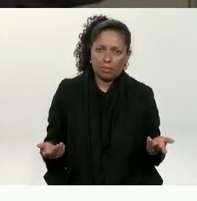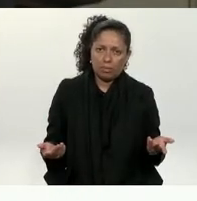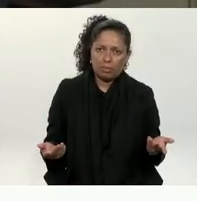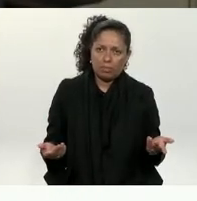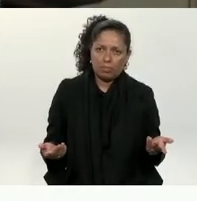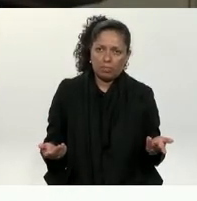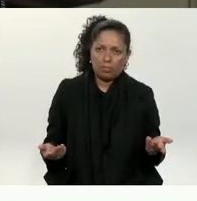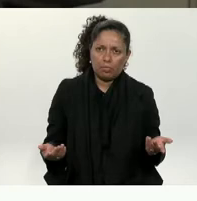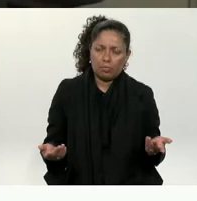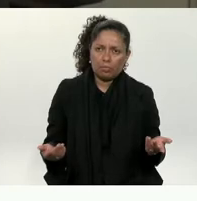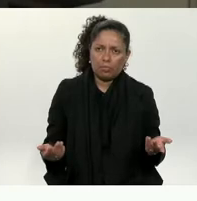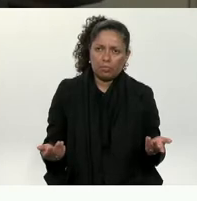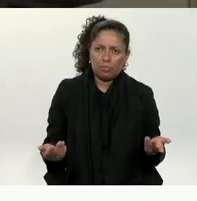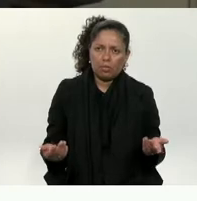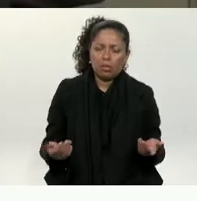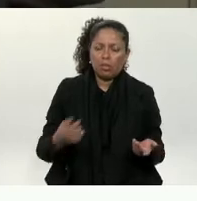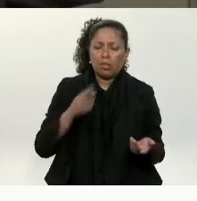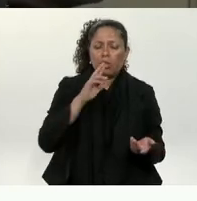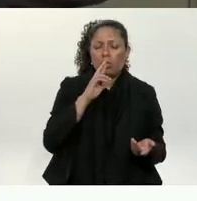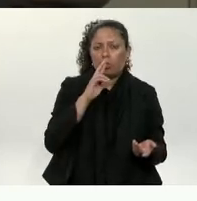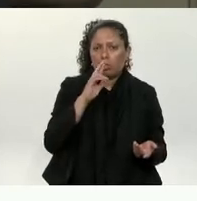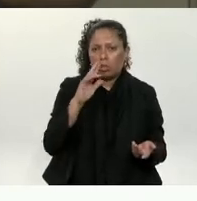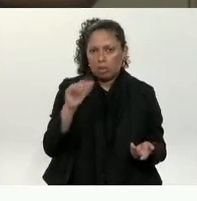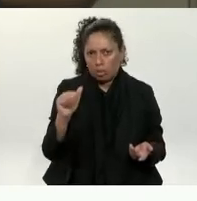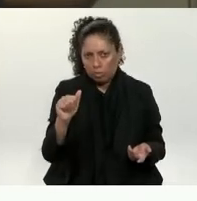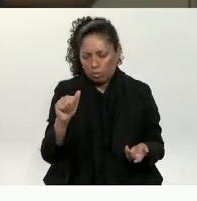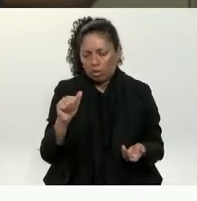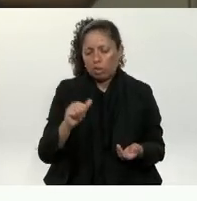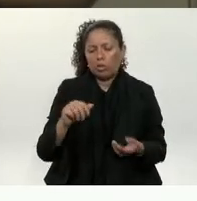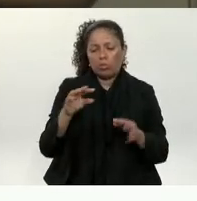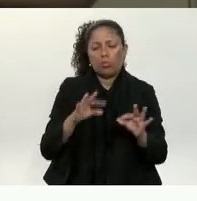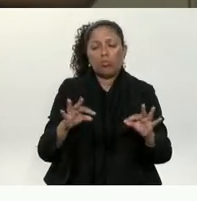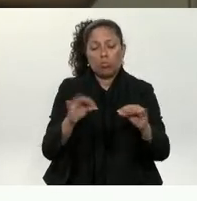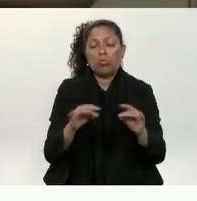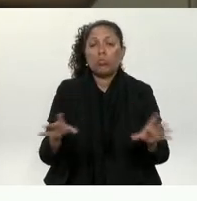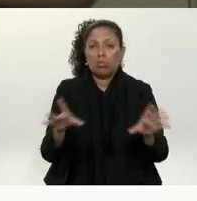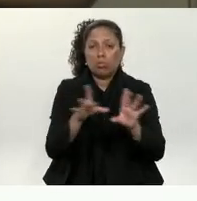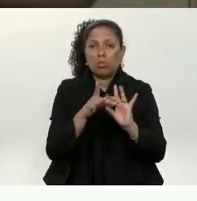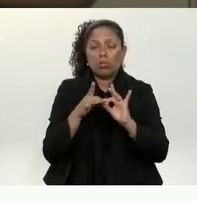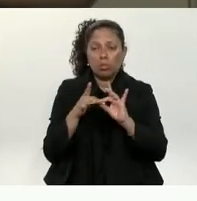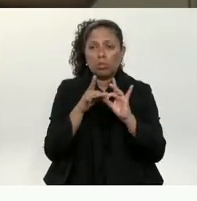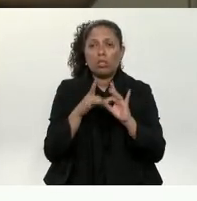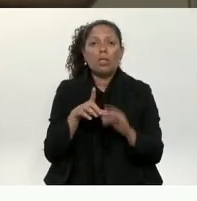Está de fato, deputado Rodrigo Amorim, tudo muito conectado. Agradeço a pergunta do deputado Rodrigo Bacelar.